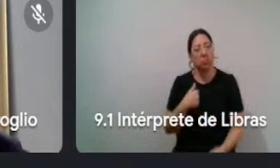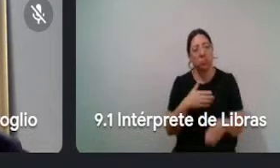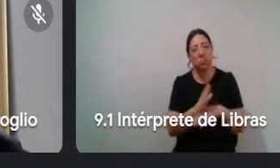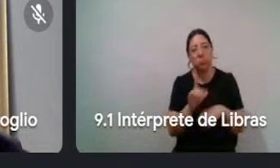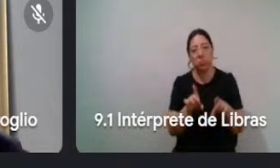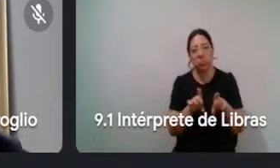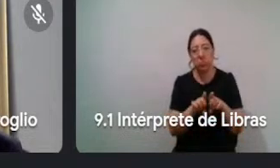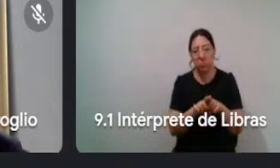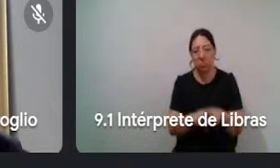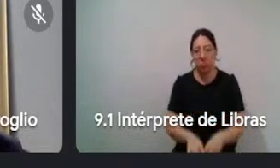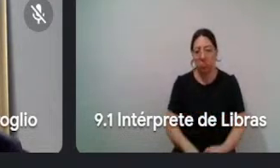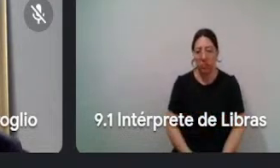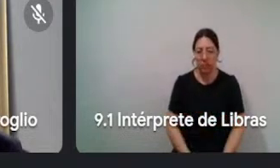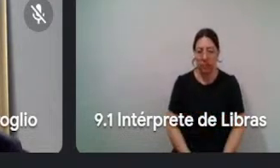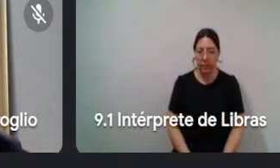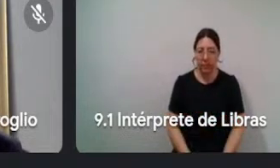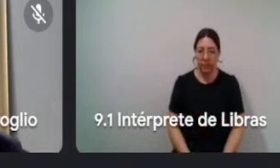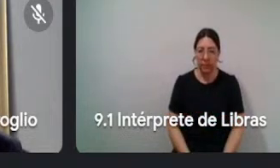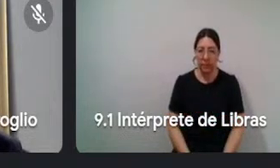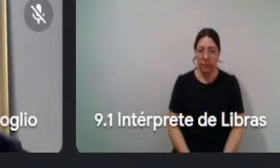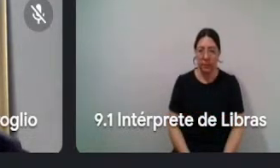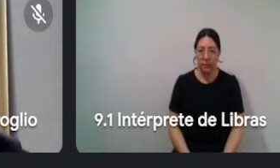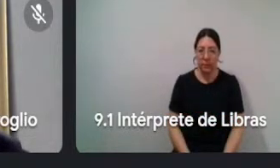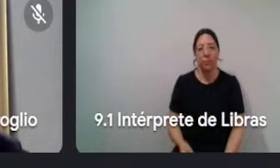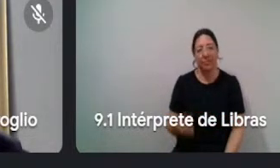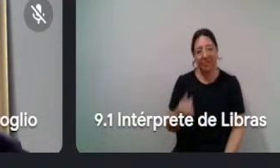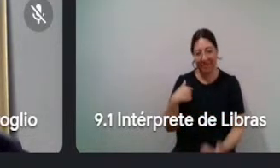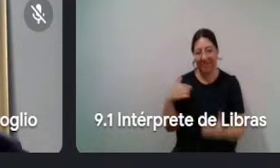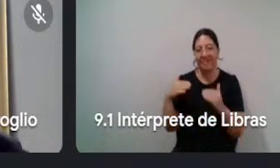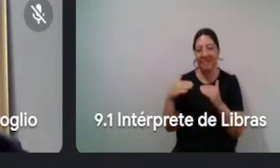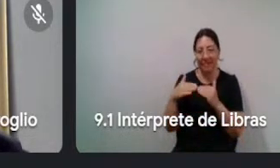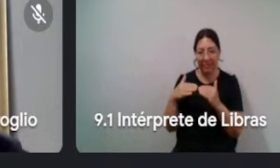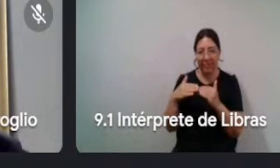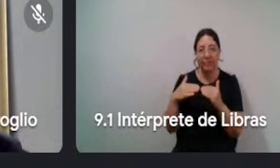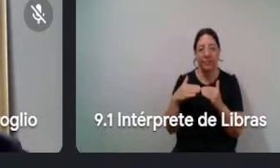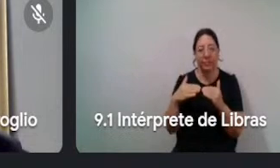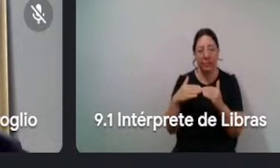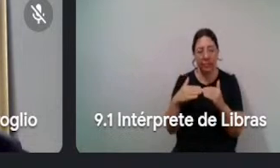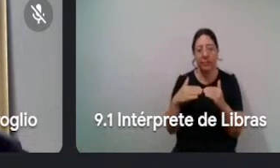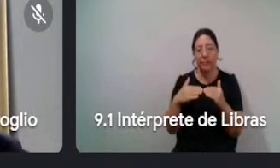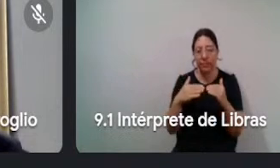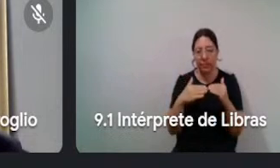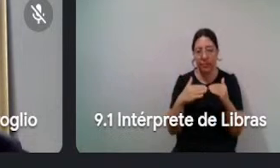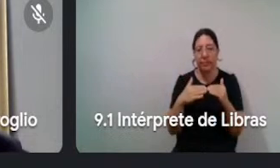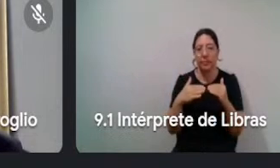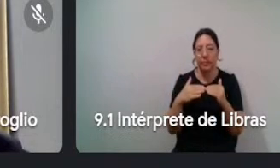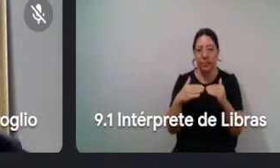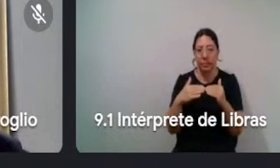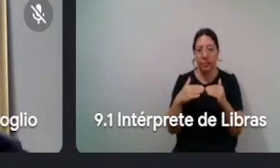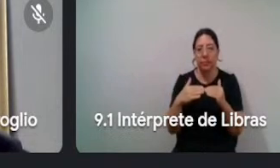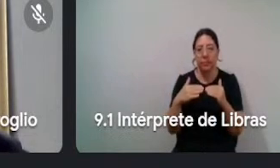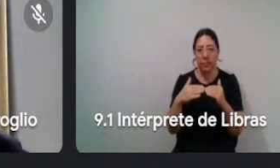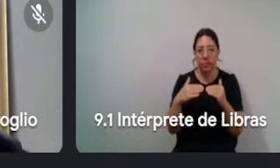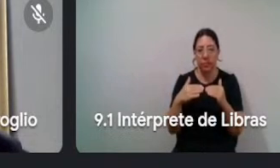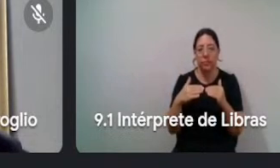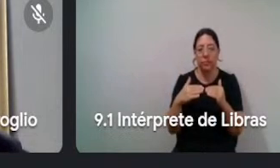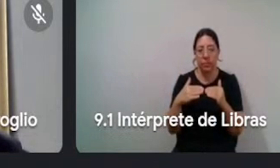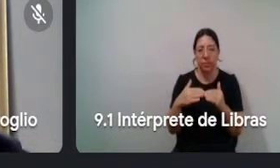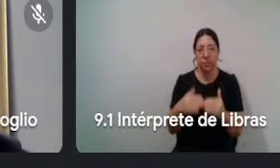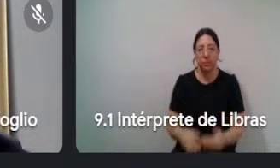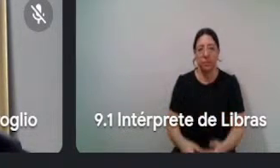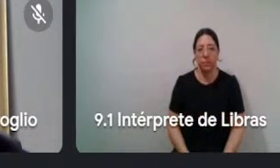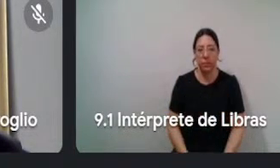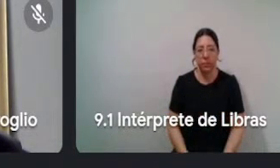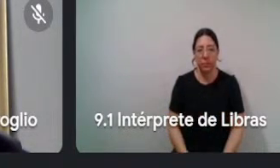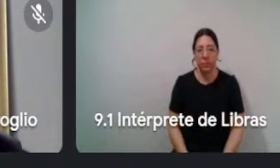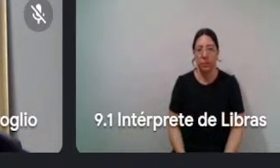Perfeito. Também de acordo. De acordo, excelência. De acordo? De acordo. De acordo, senhor presidente.